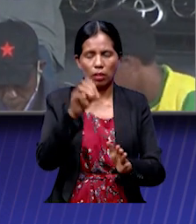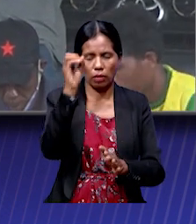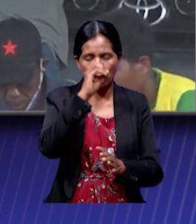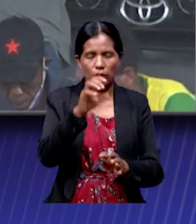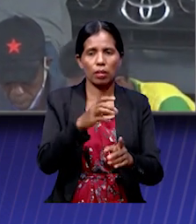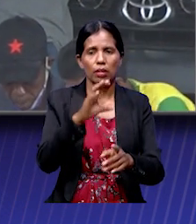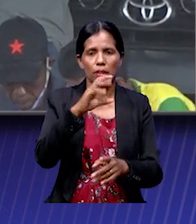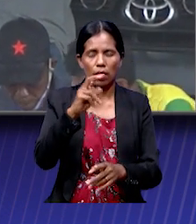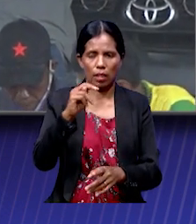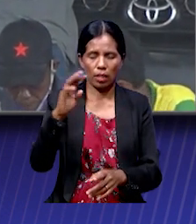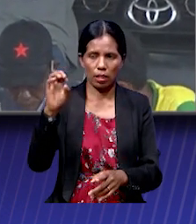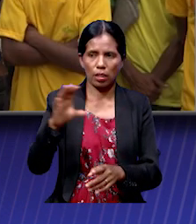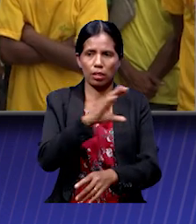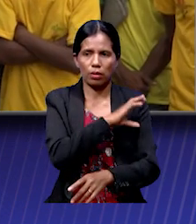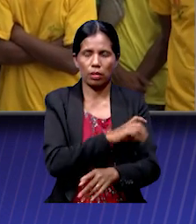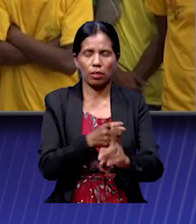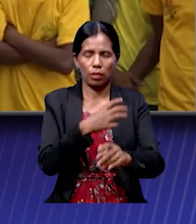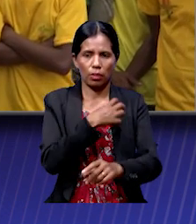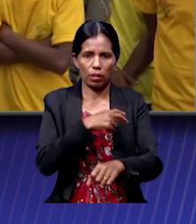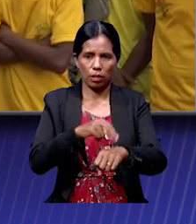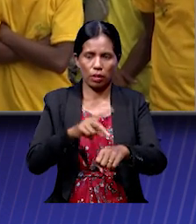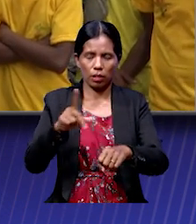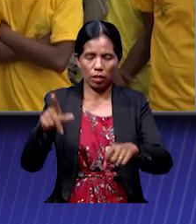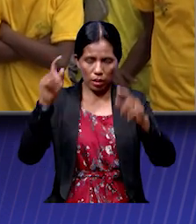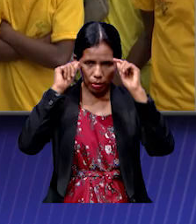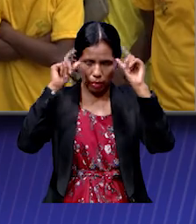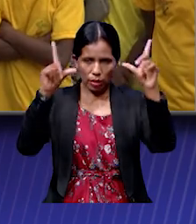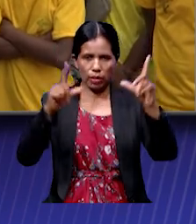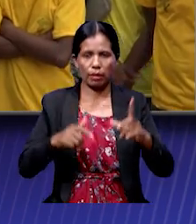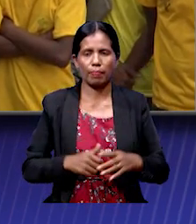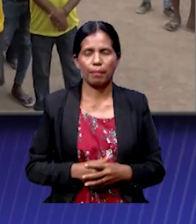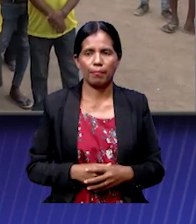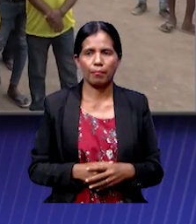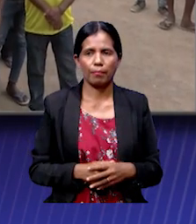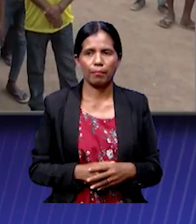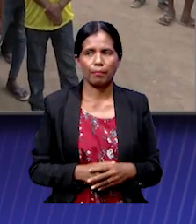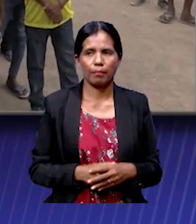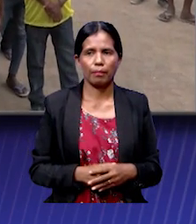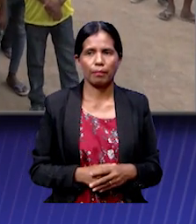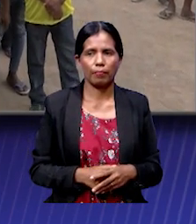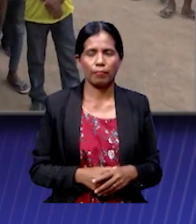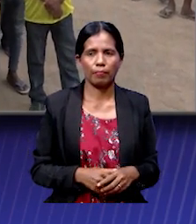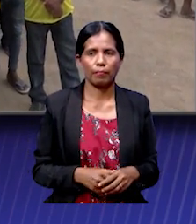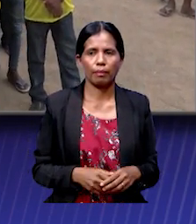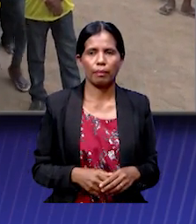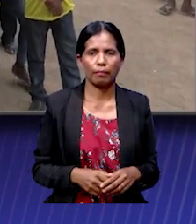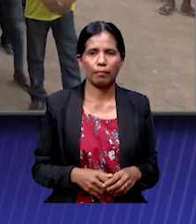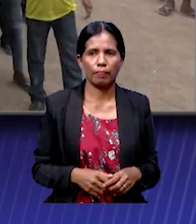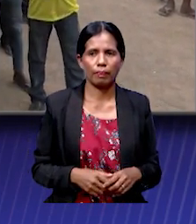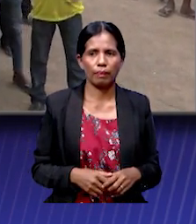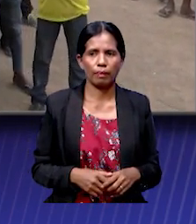CNE, no retam segurança husi Polícia Nacional Timor-Leste. Fátima Pereira, Lima Suzete, GMA.